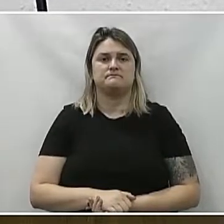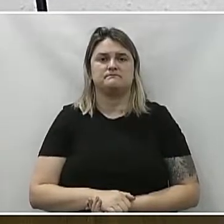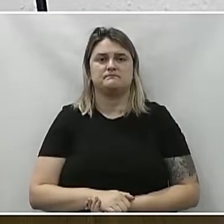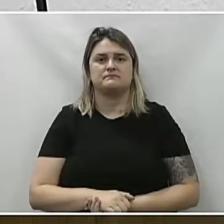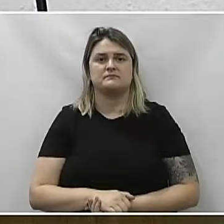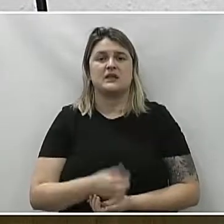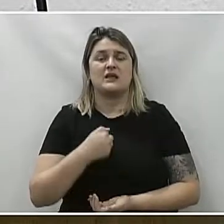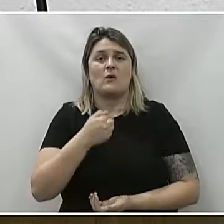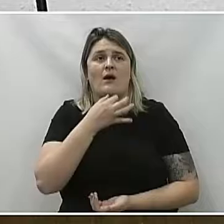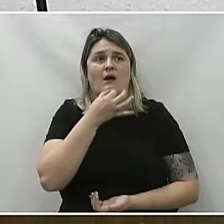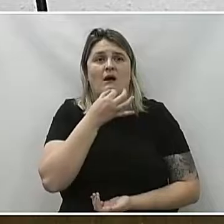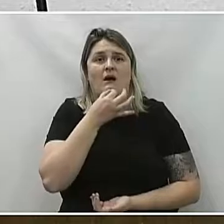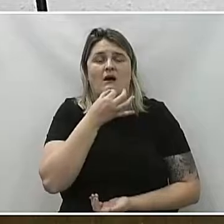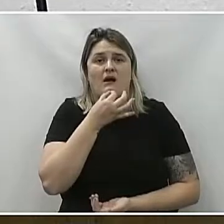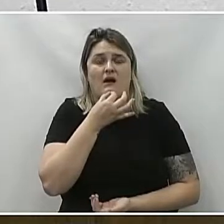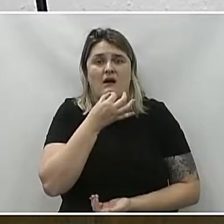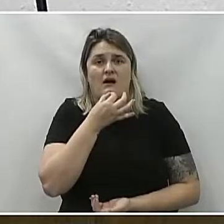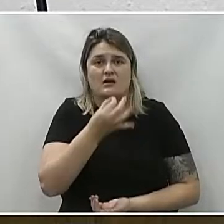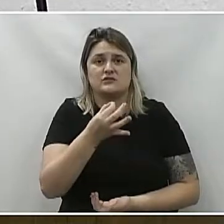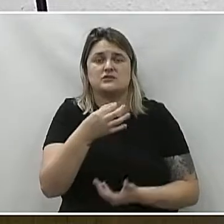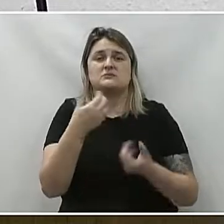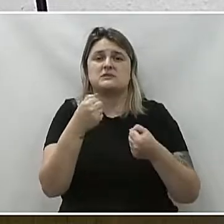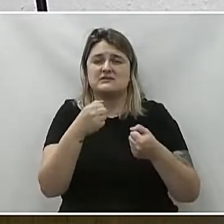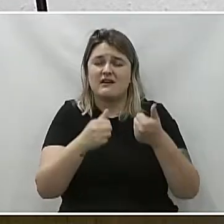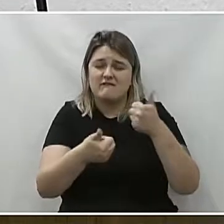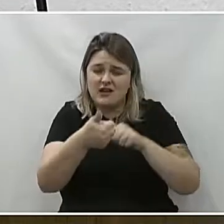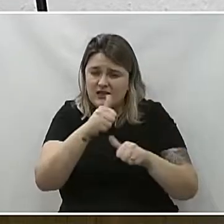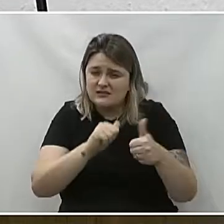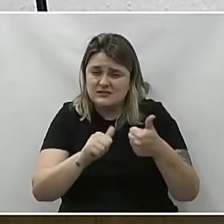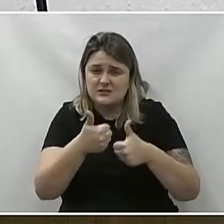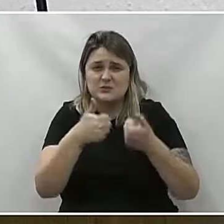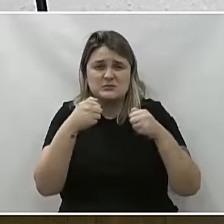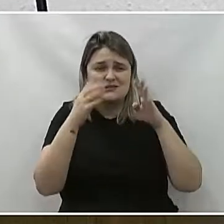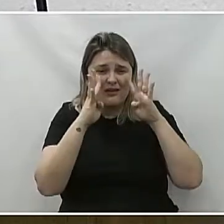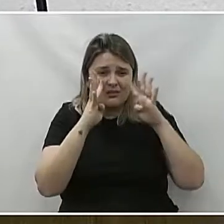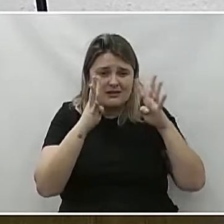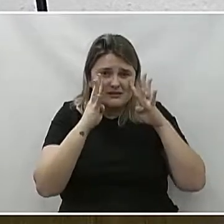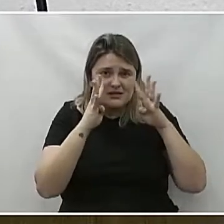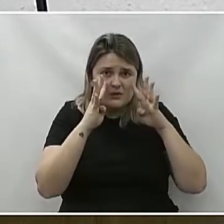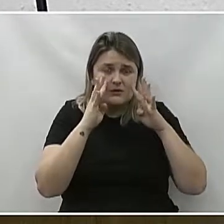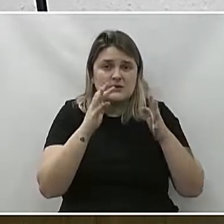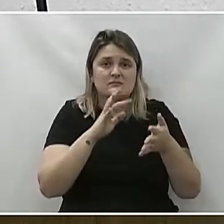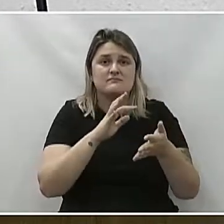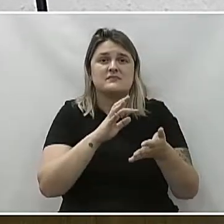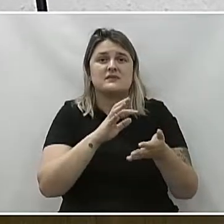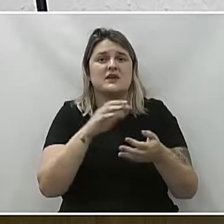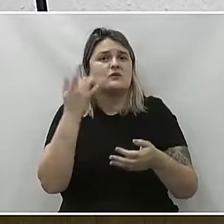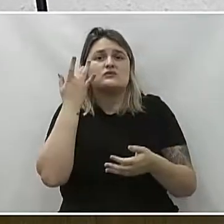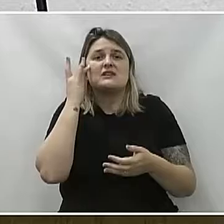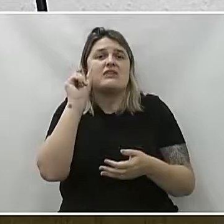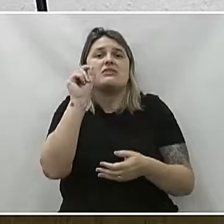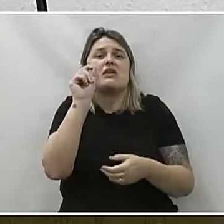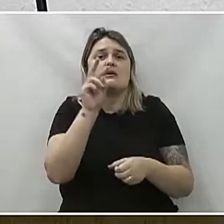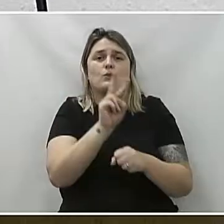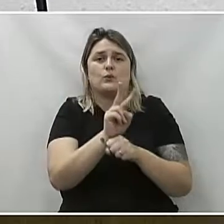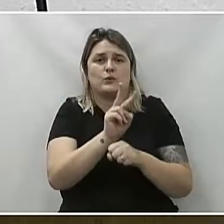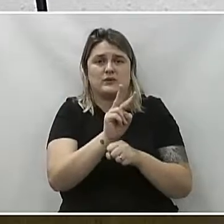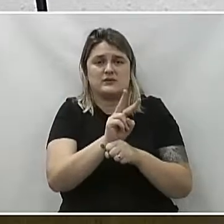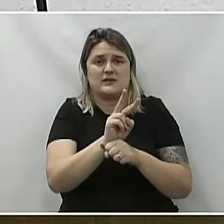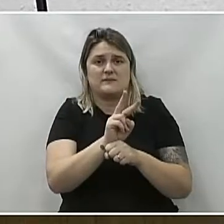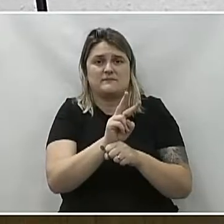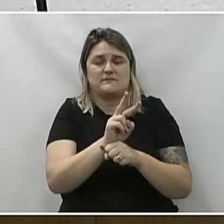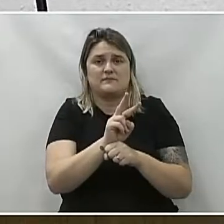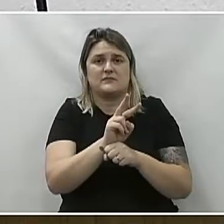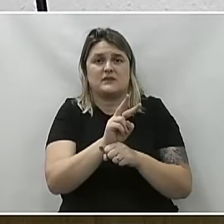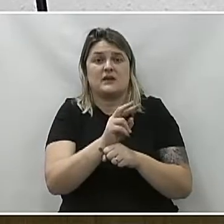Então, eu acho que isso tudo deveria ser mais avaliado com carinho pela Secretaria de Saúde. Eu não sei quem cuida disso, gente. Mas,